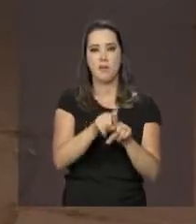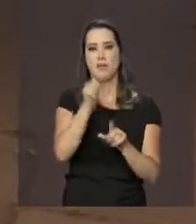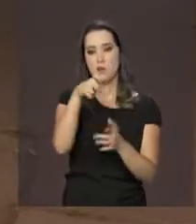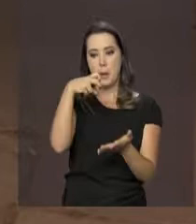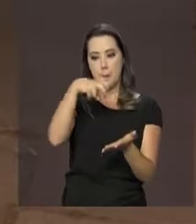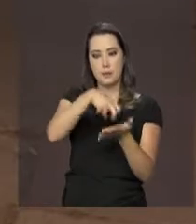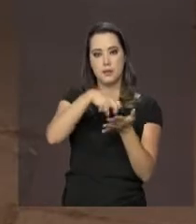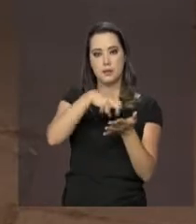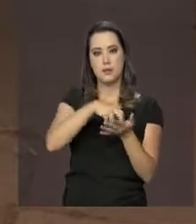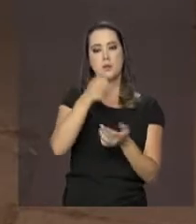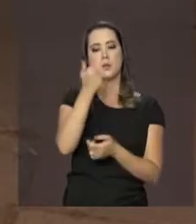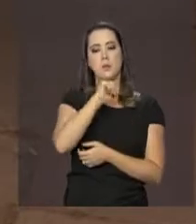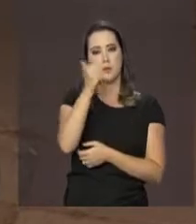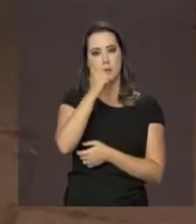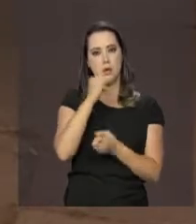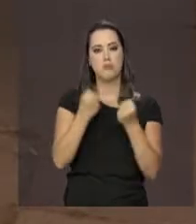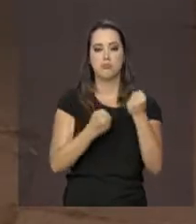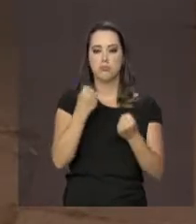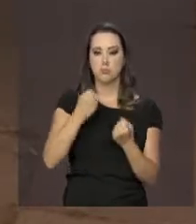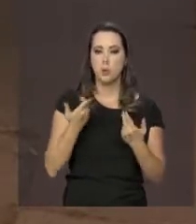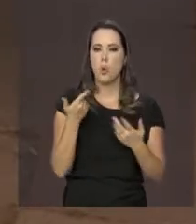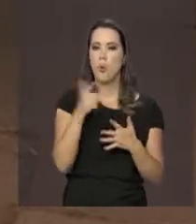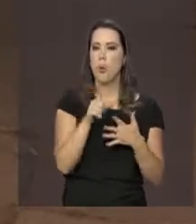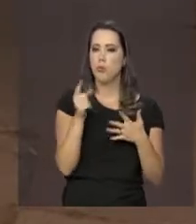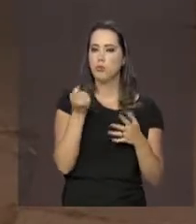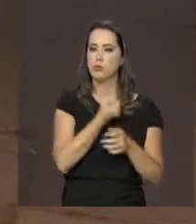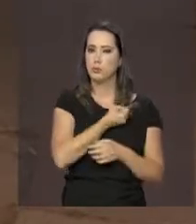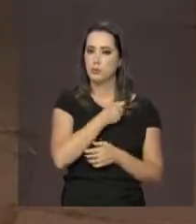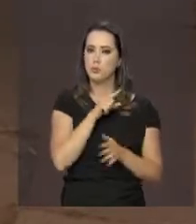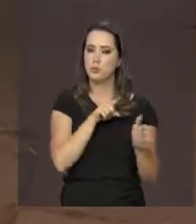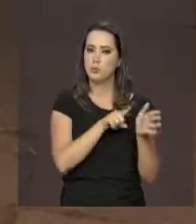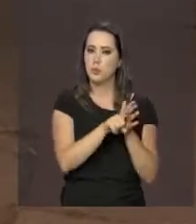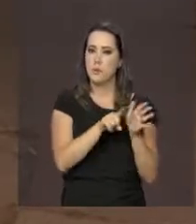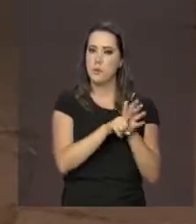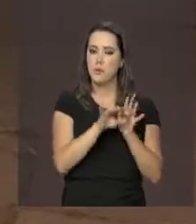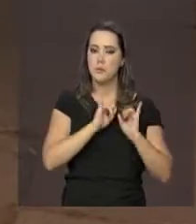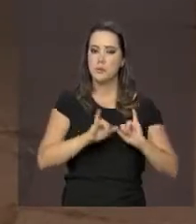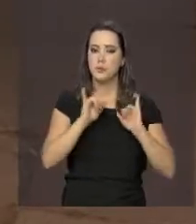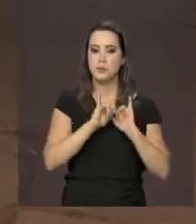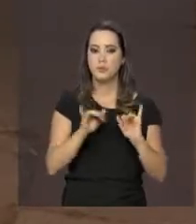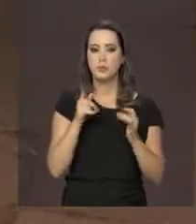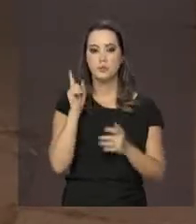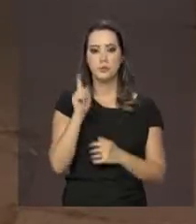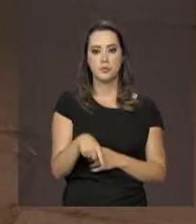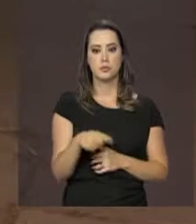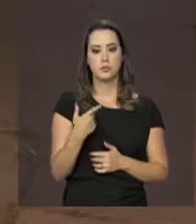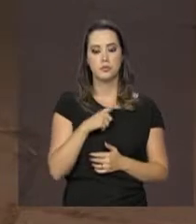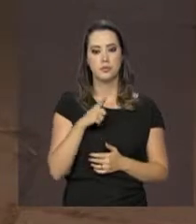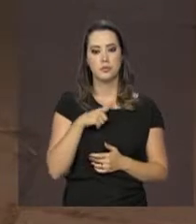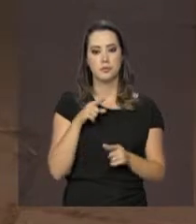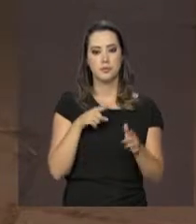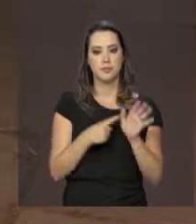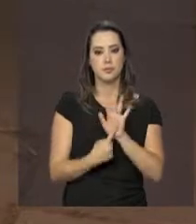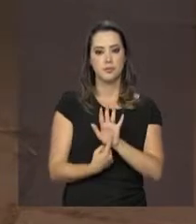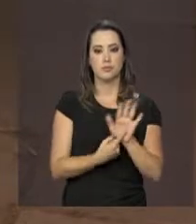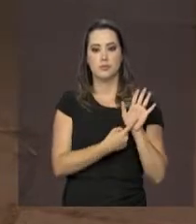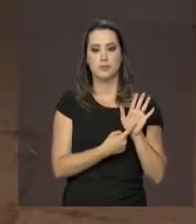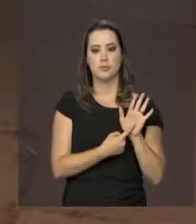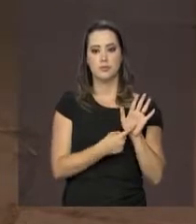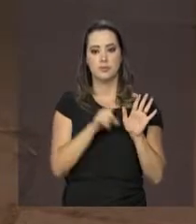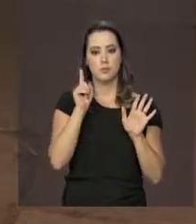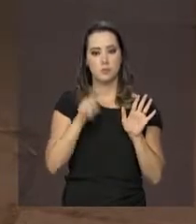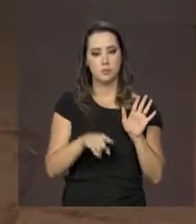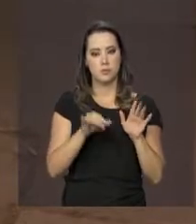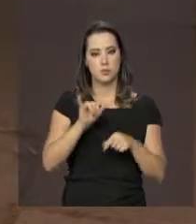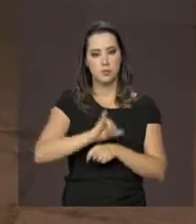bebendo e dirigindo outros dados desse levantamento foram divulgados agora há pouco roberto e diz é mostram aí que as